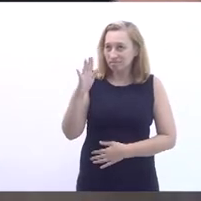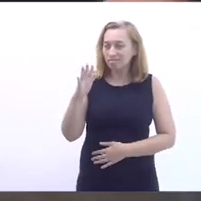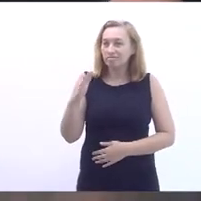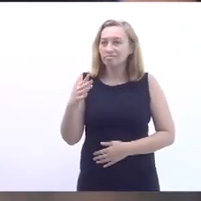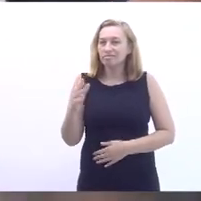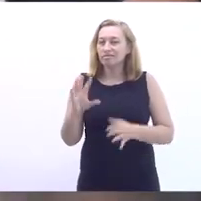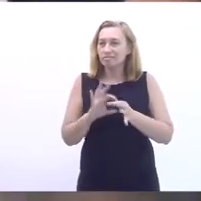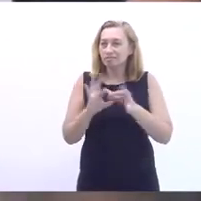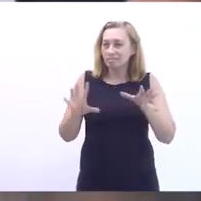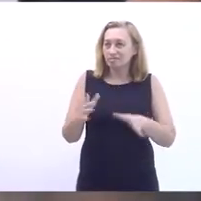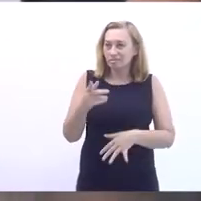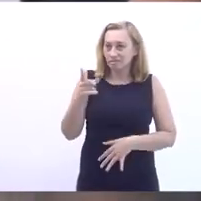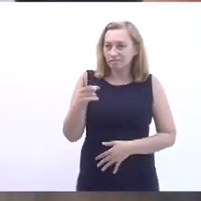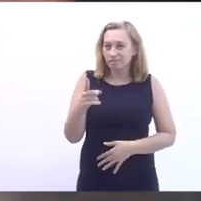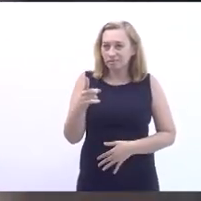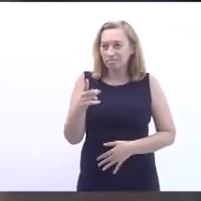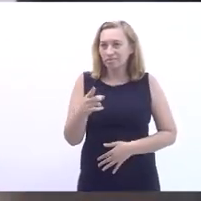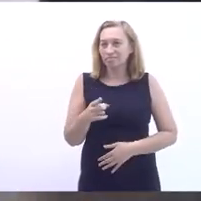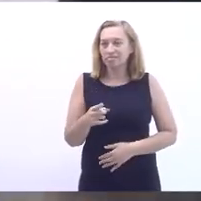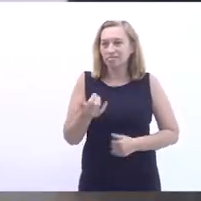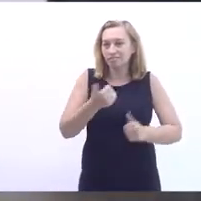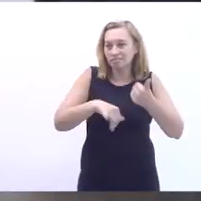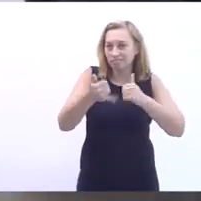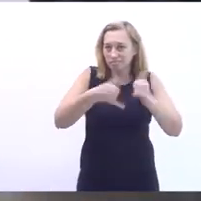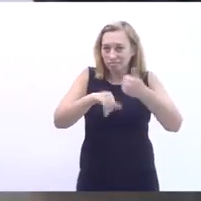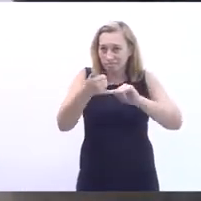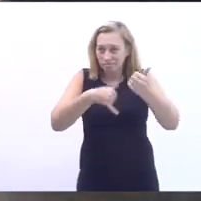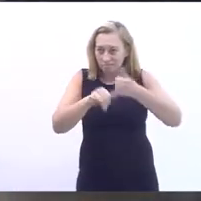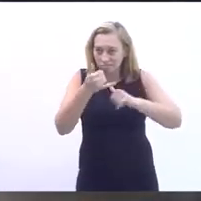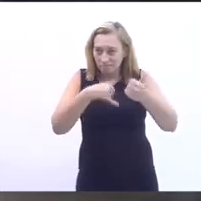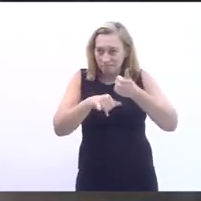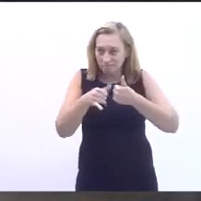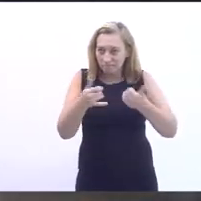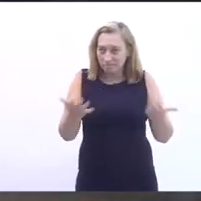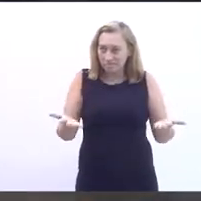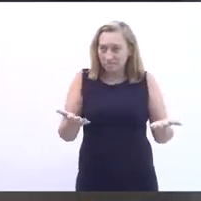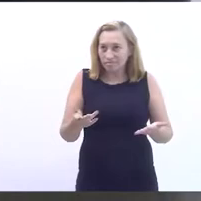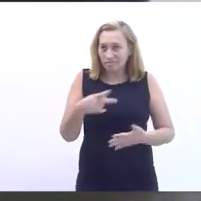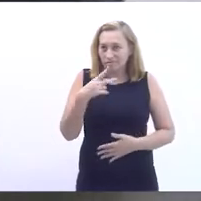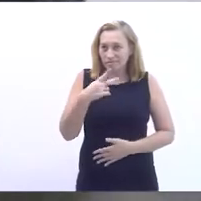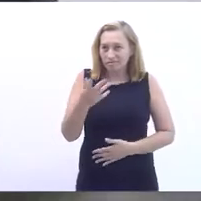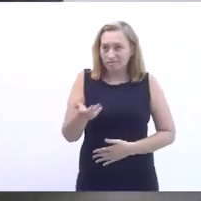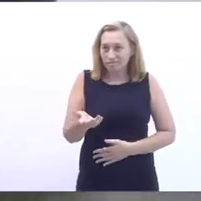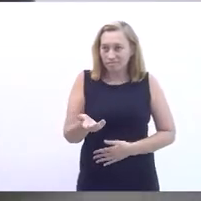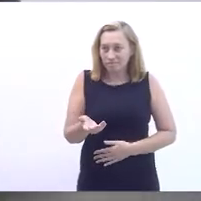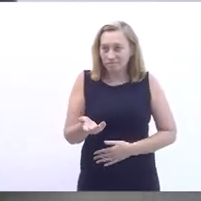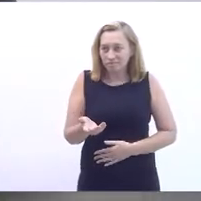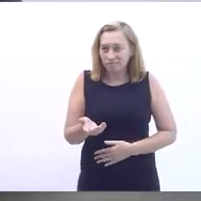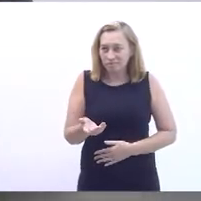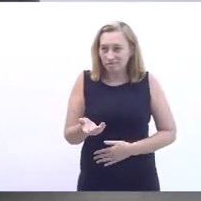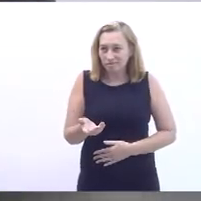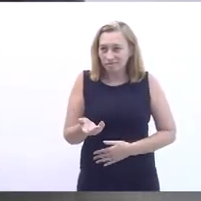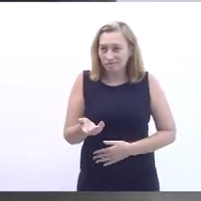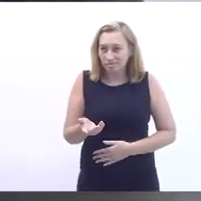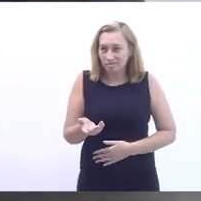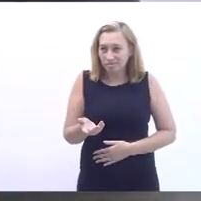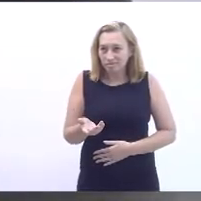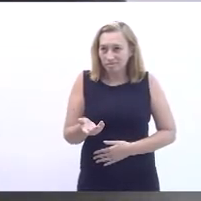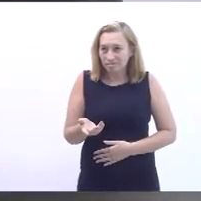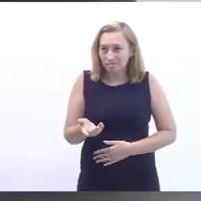independente esse sonho fazer mestrado em química mas eu tenho que falar eu tenho um